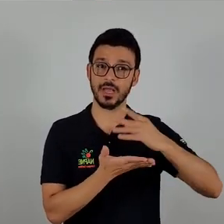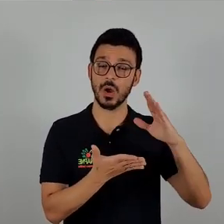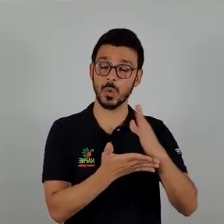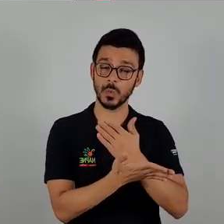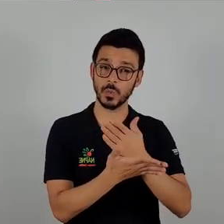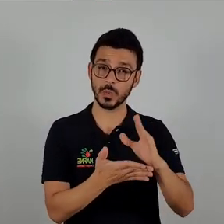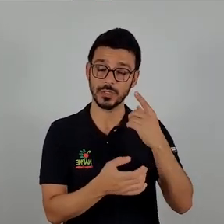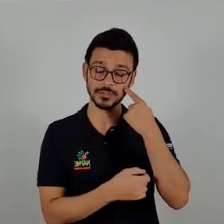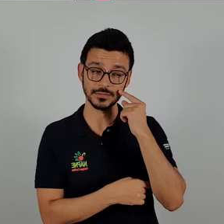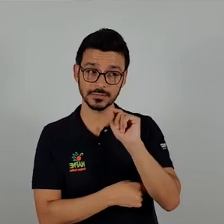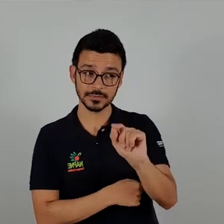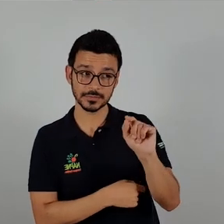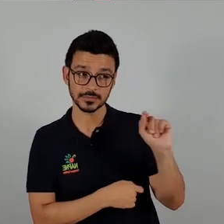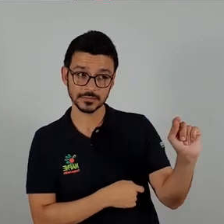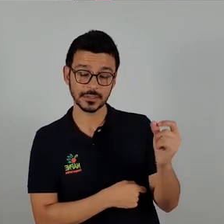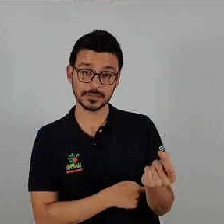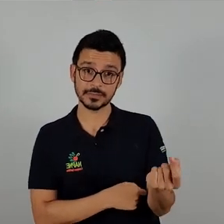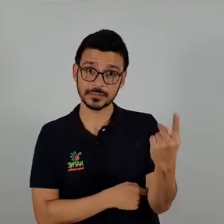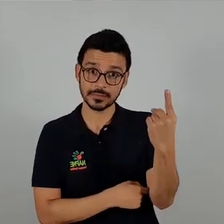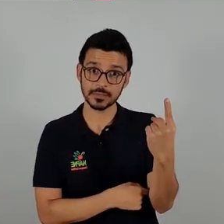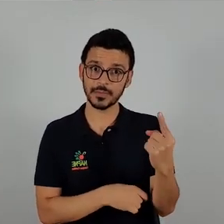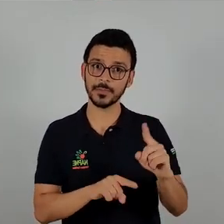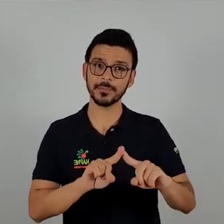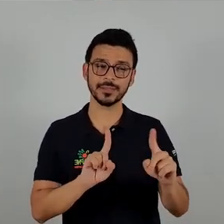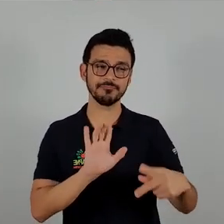emocional, climático.